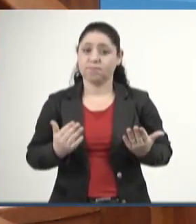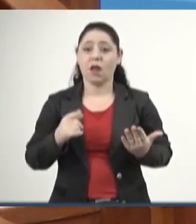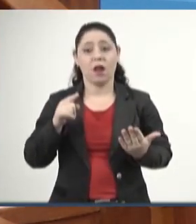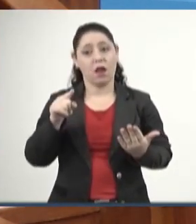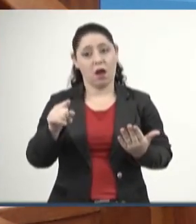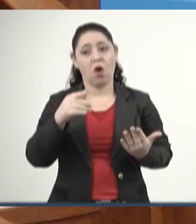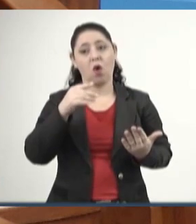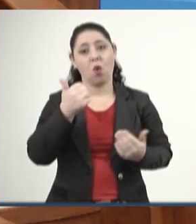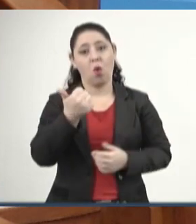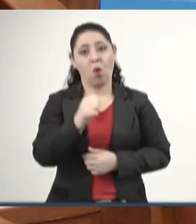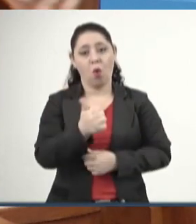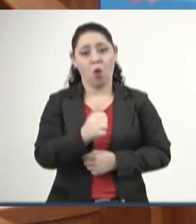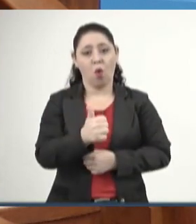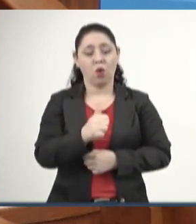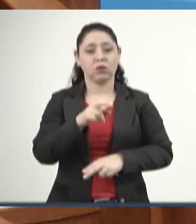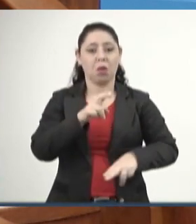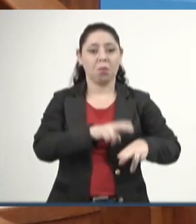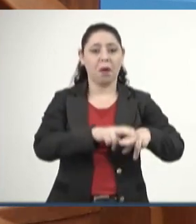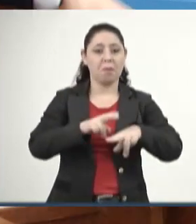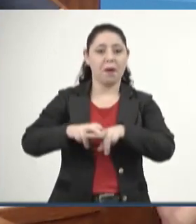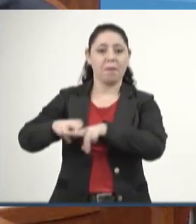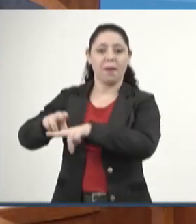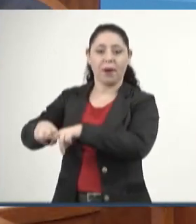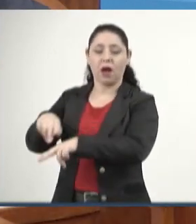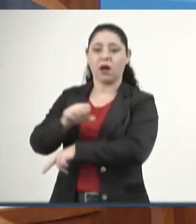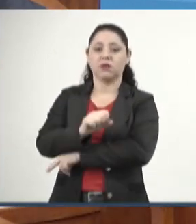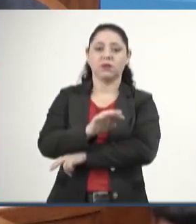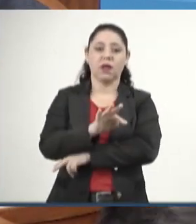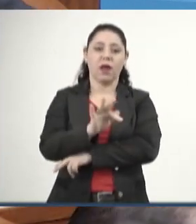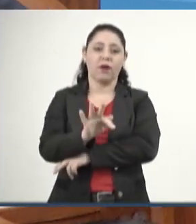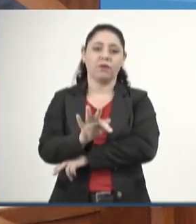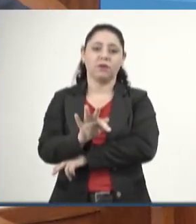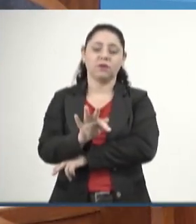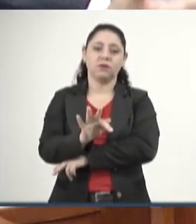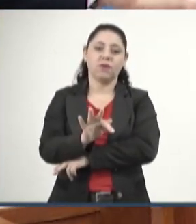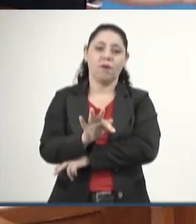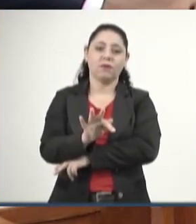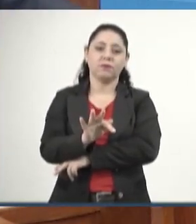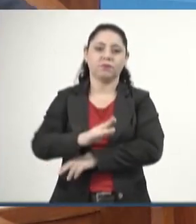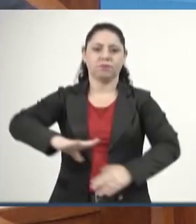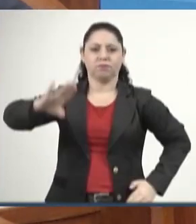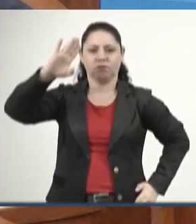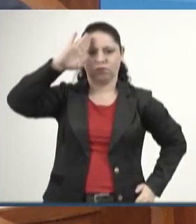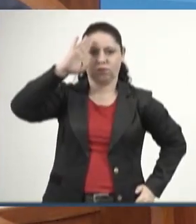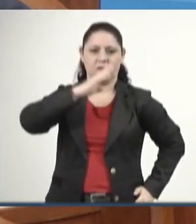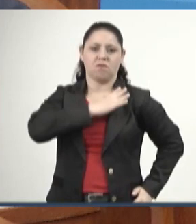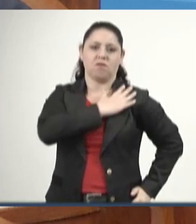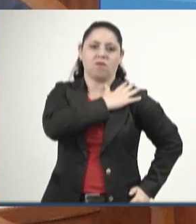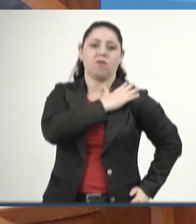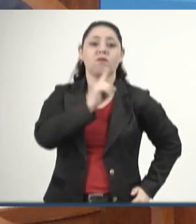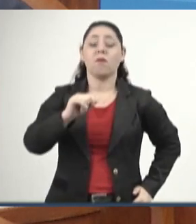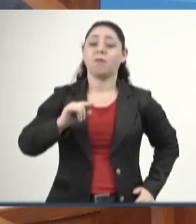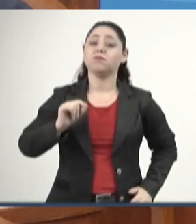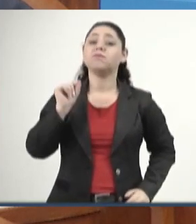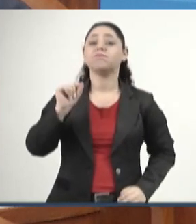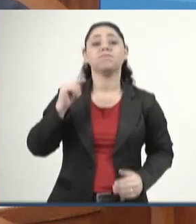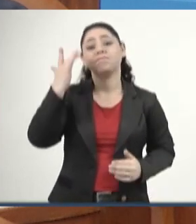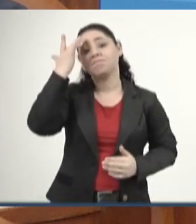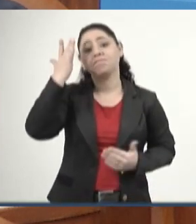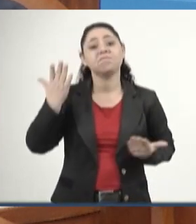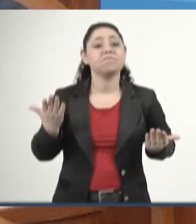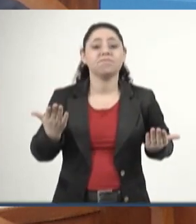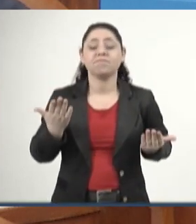ali as 11 cadeiras do Supremo ocupadas por generais, quem sabe, né?